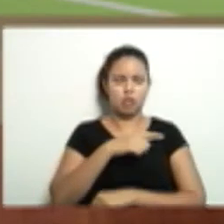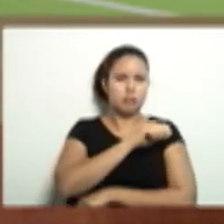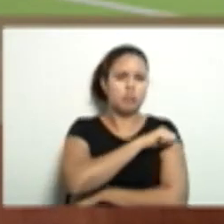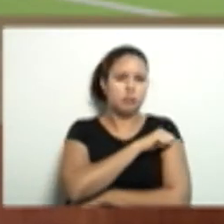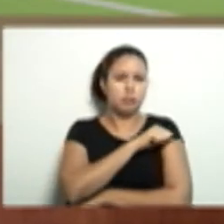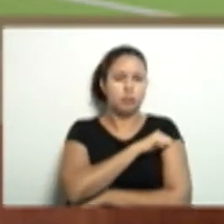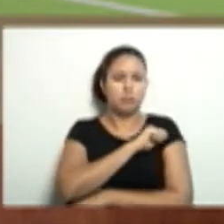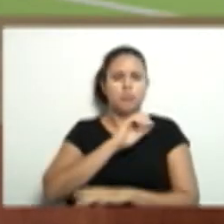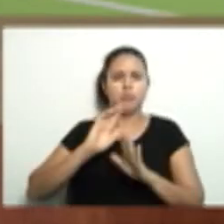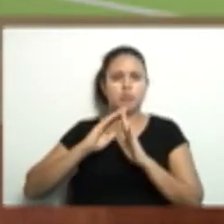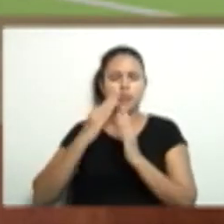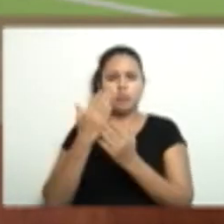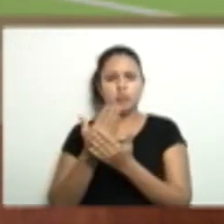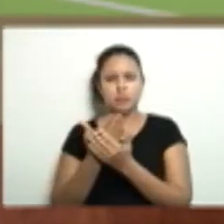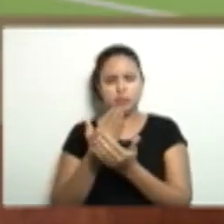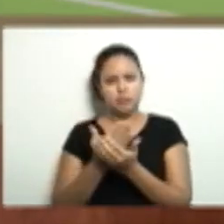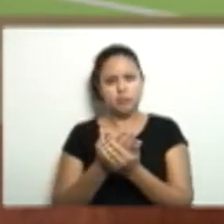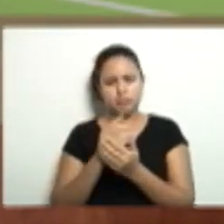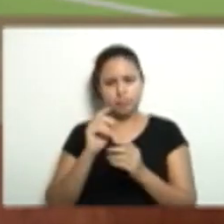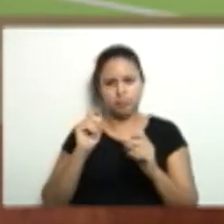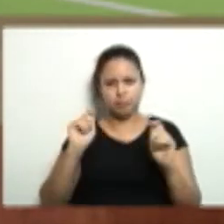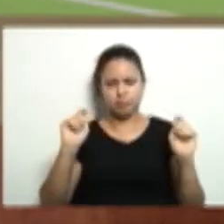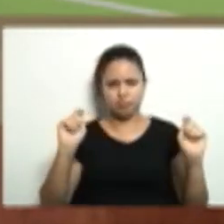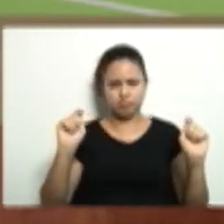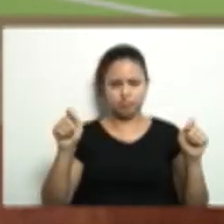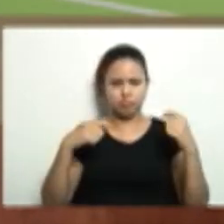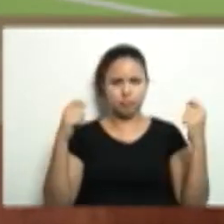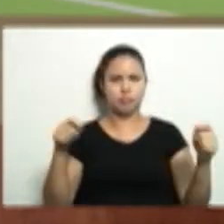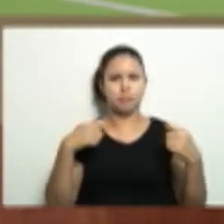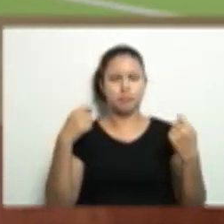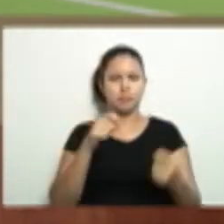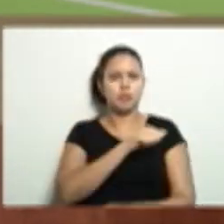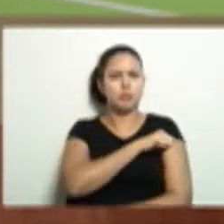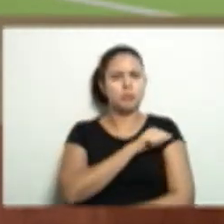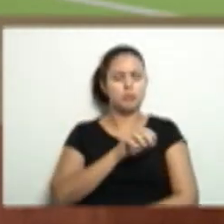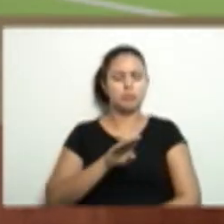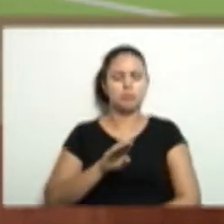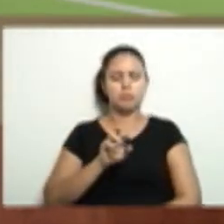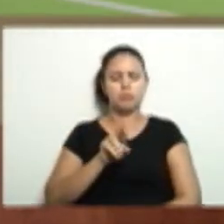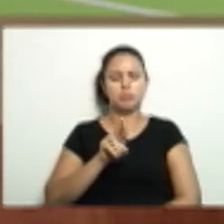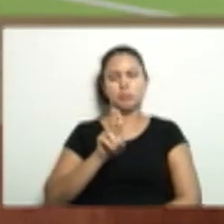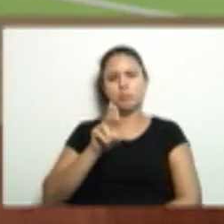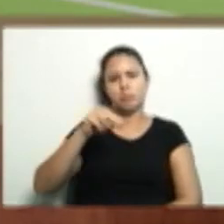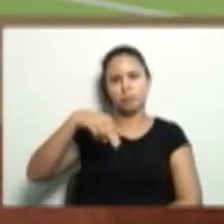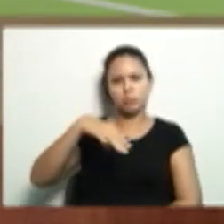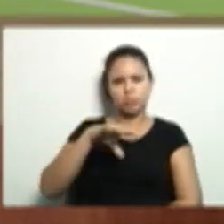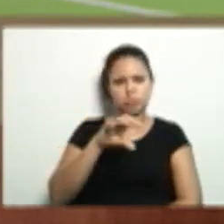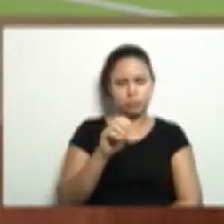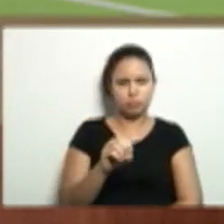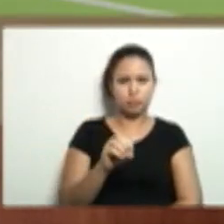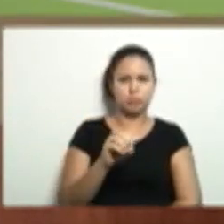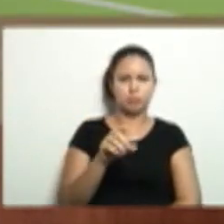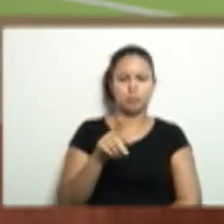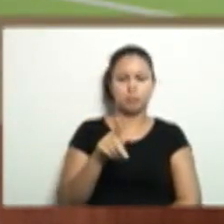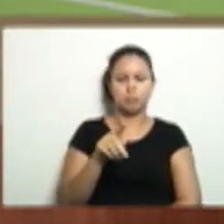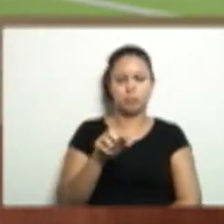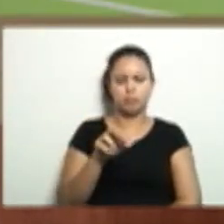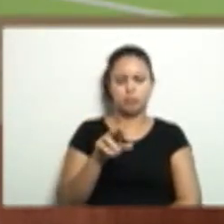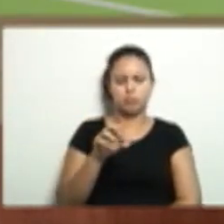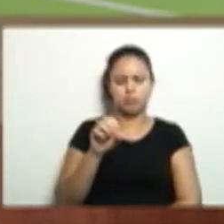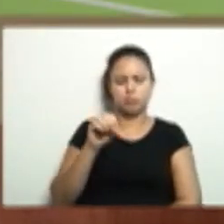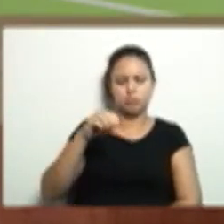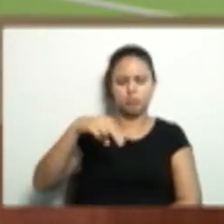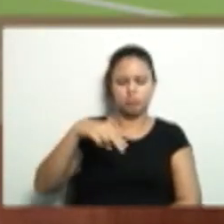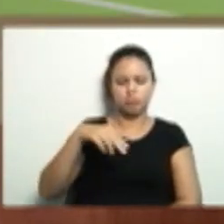Da escola Henrique Dias de Ariquemes, o aluno Bruno respondeu assim: o Pronaf financia projetos individuais ou coletivos que geram renda